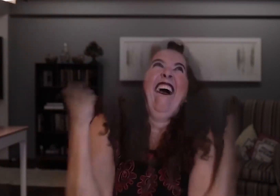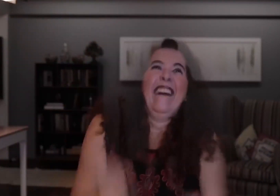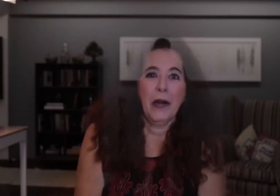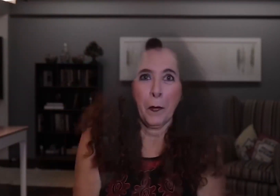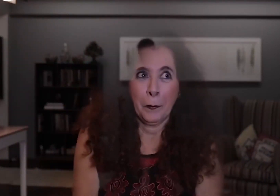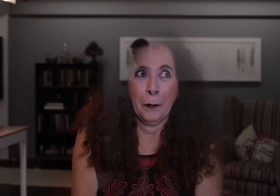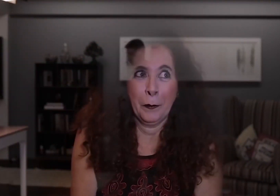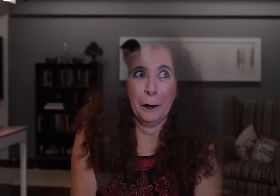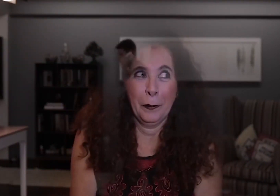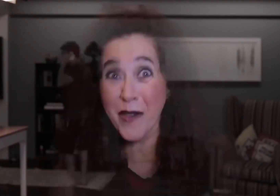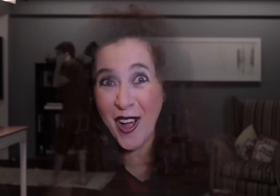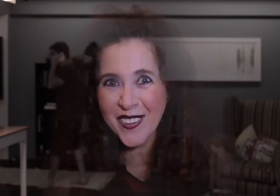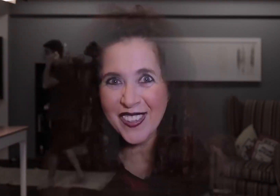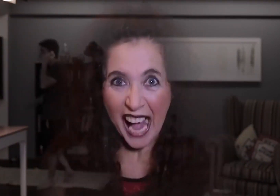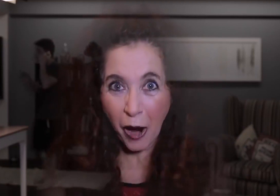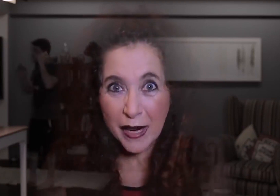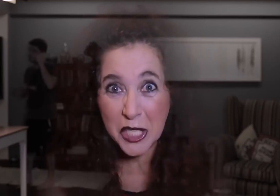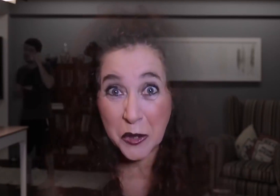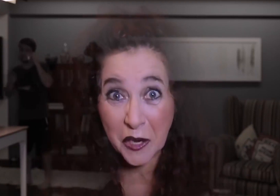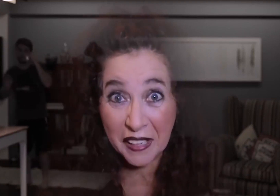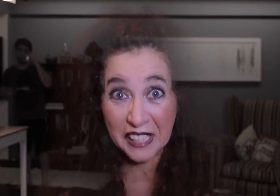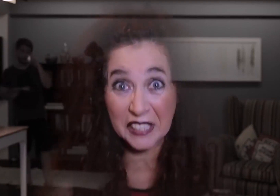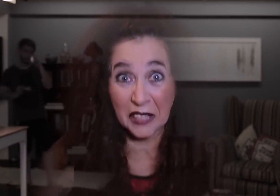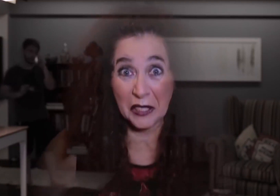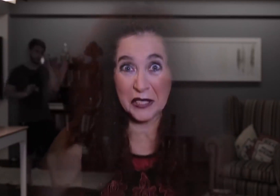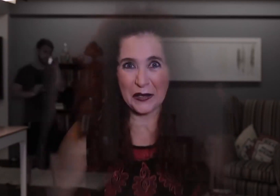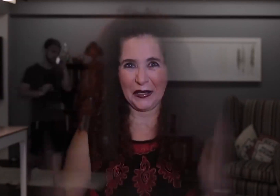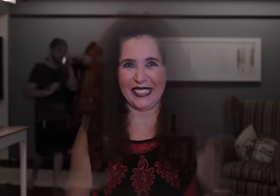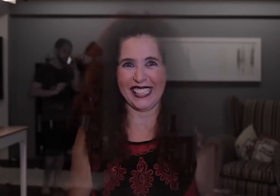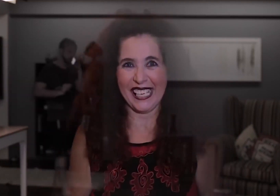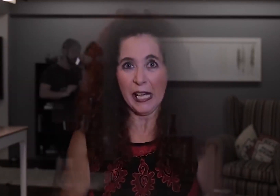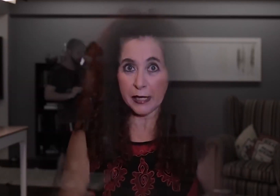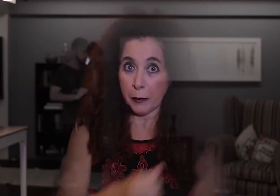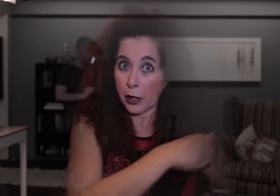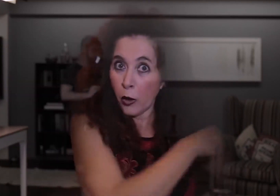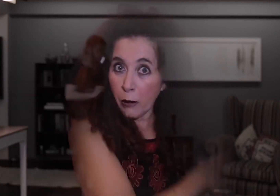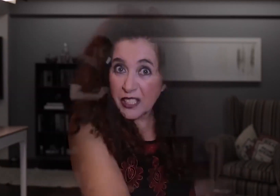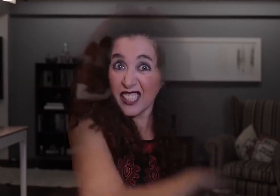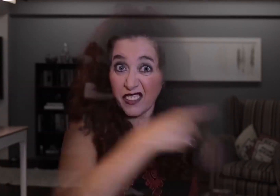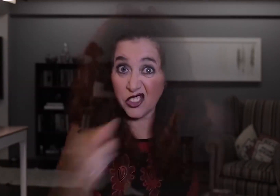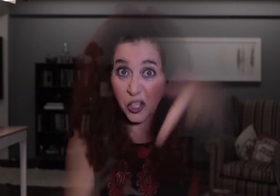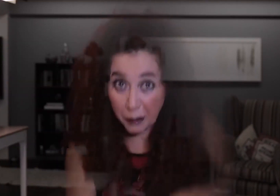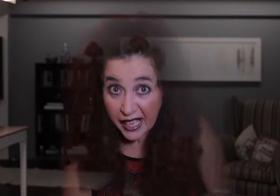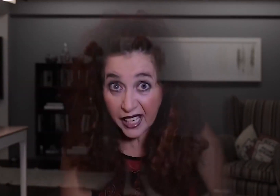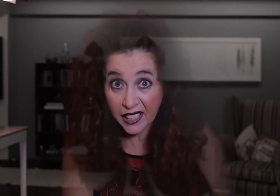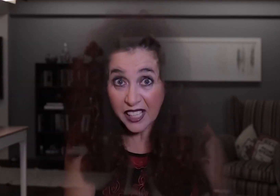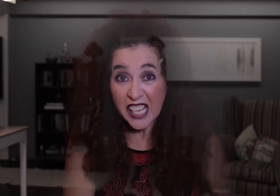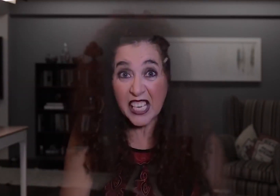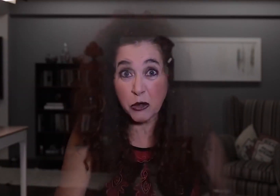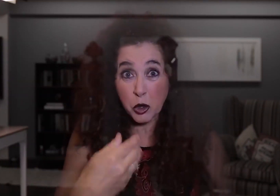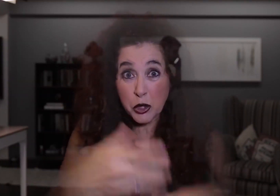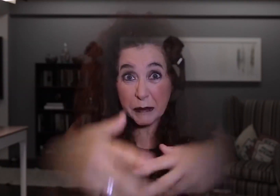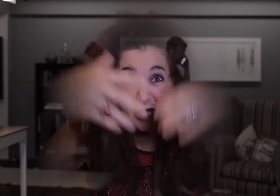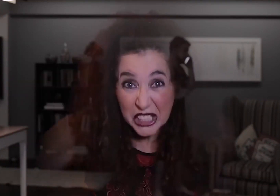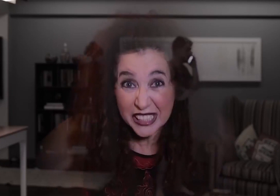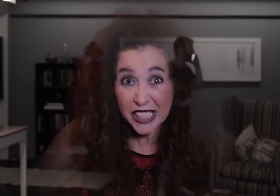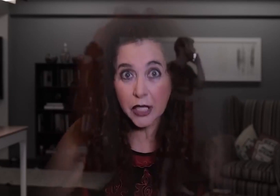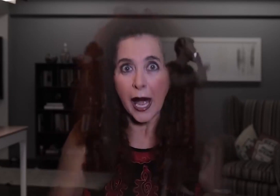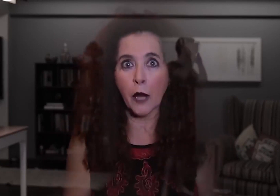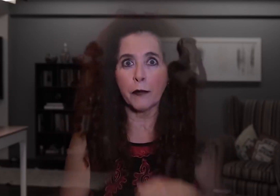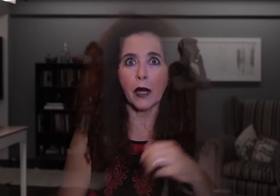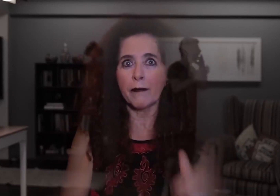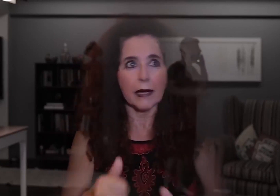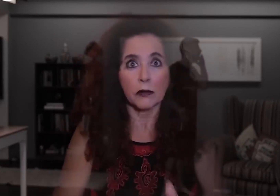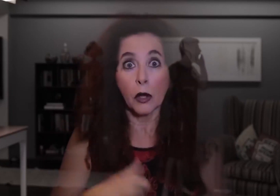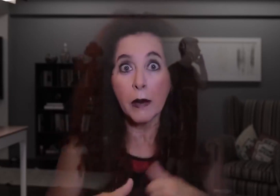Almir, sou eu. Vem cá, quando é que tu vai me pagar aquela grana? Pronto. Agora essa discussão vai render a noite toda. Sim, porque o irmão já tá devendo dinheiro pra ele